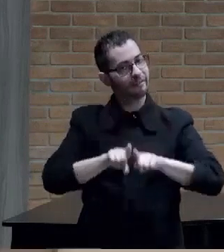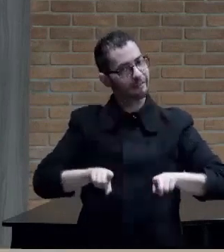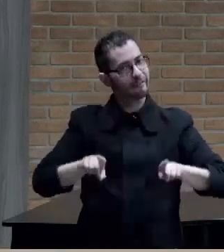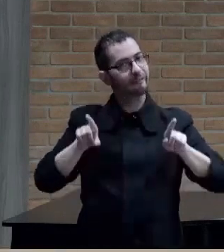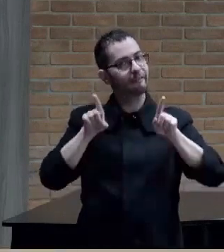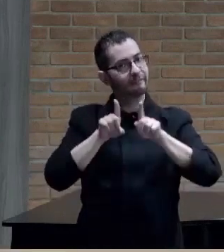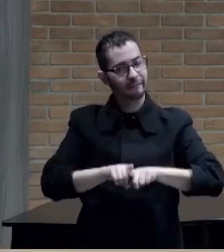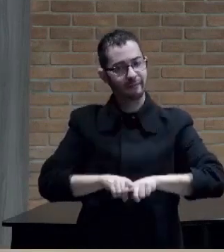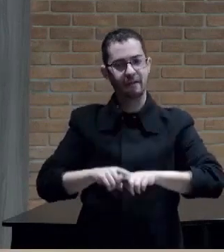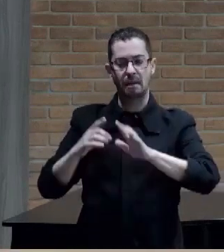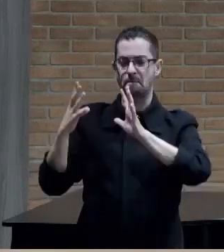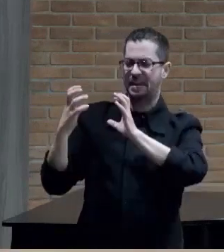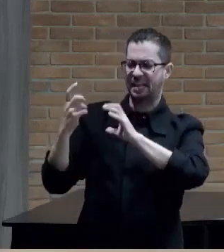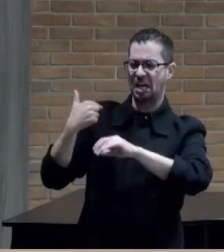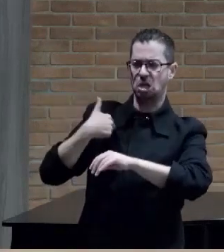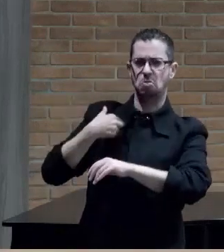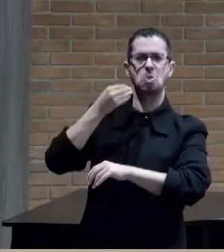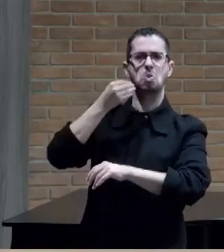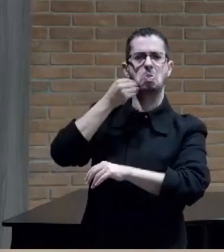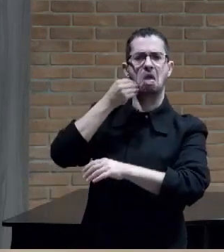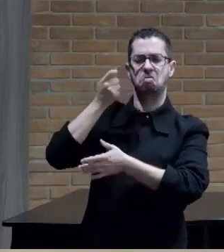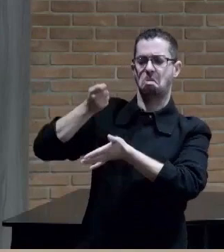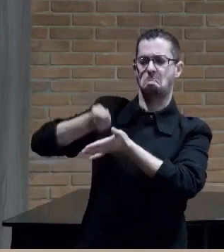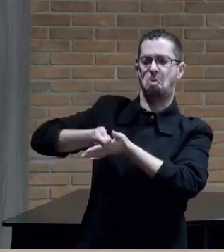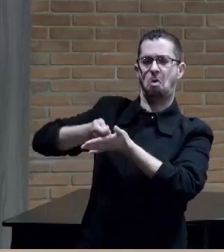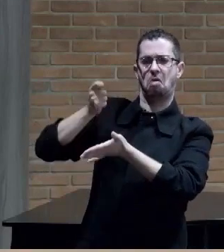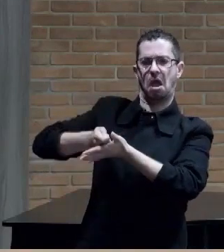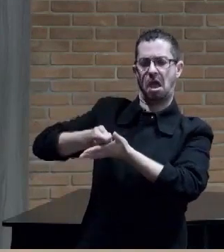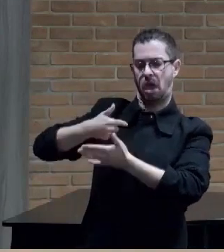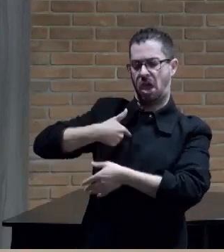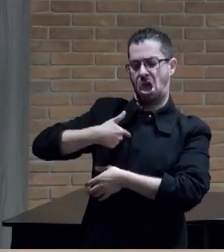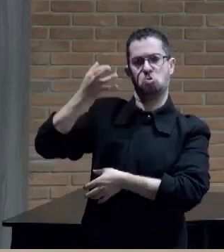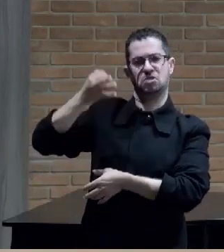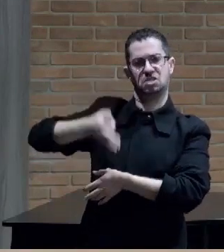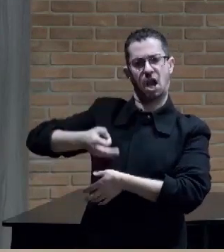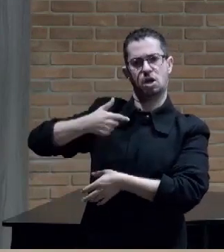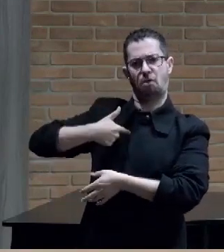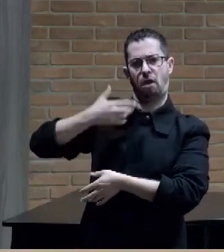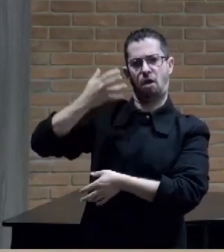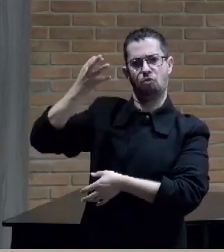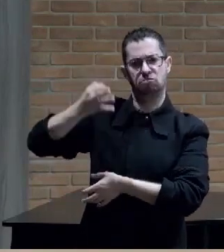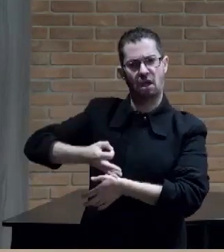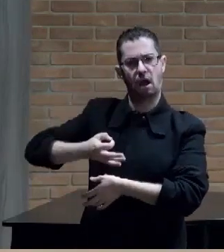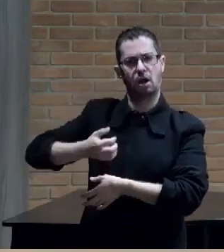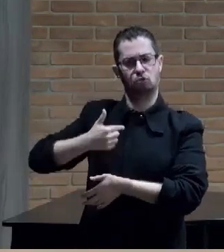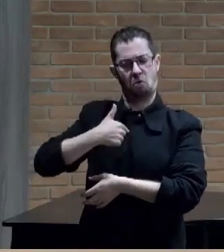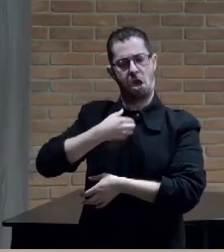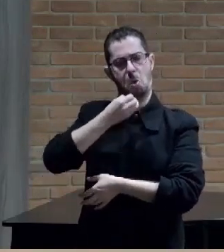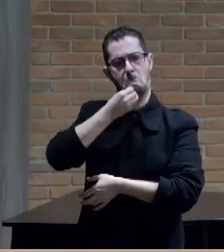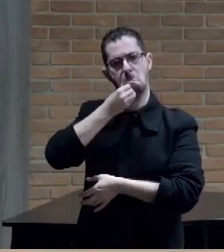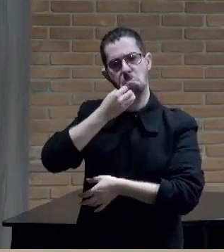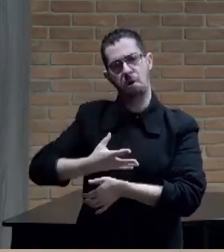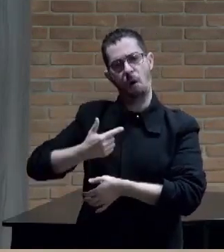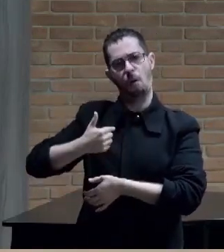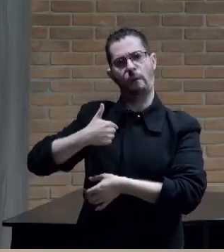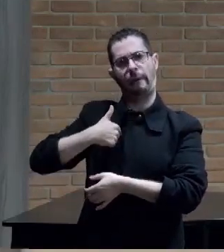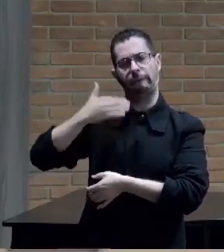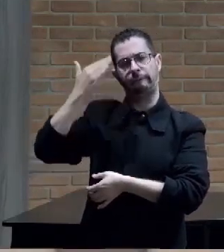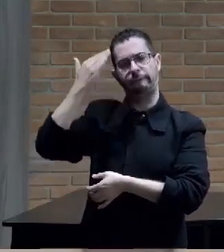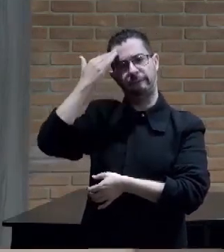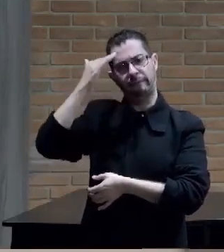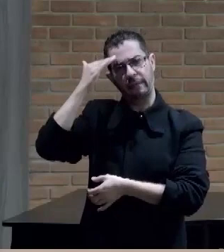Brigando, querendo impor, porque eu é que estou certo, porque eu é que sou bom, porque eu é que entendo.